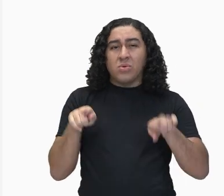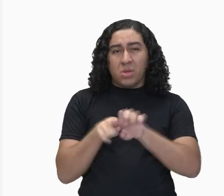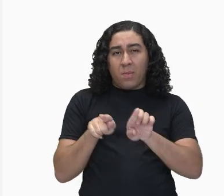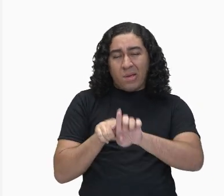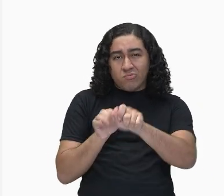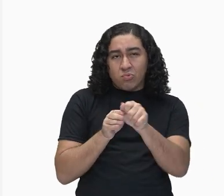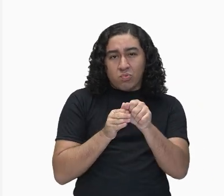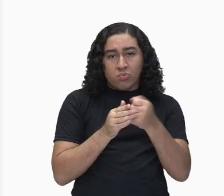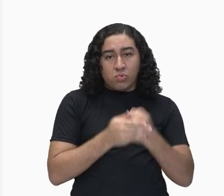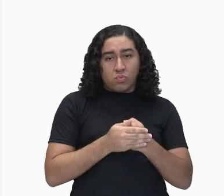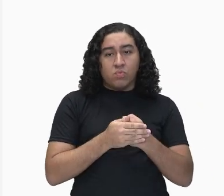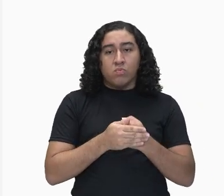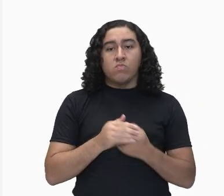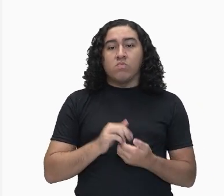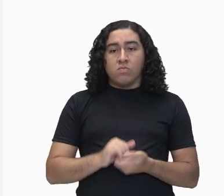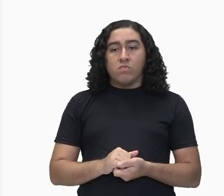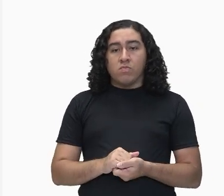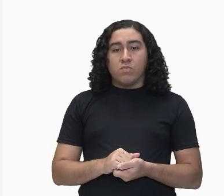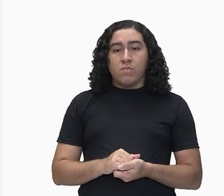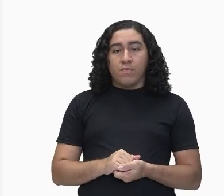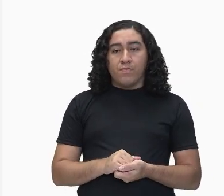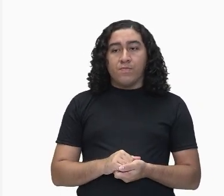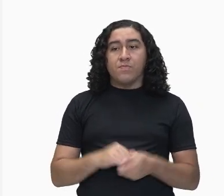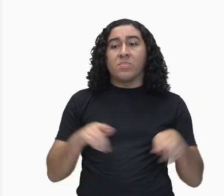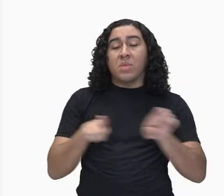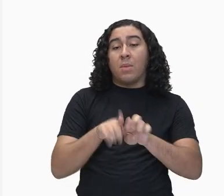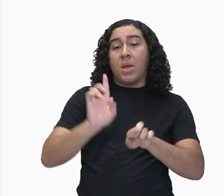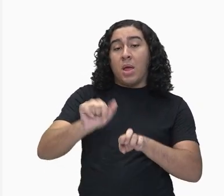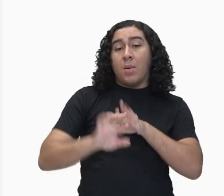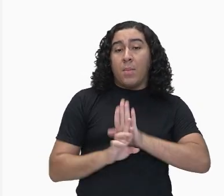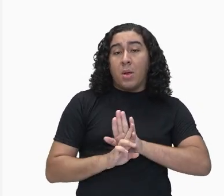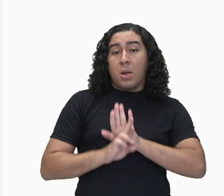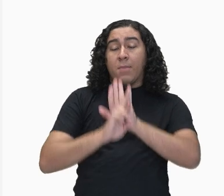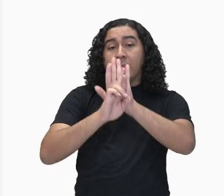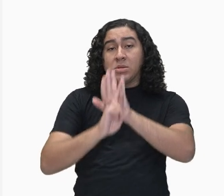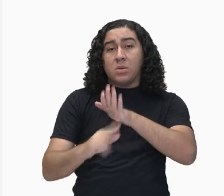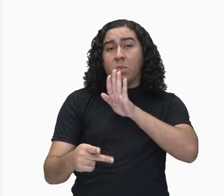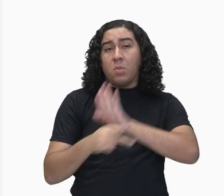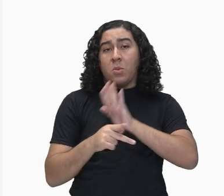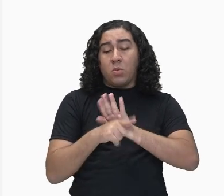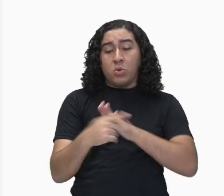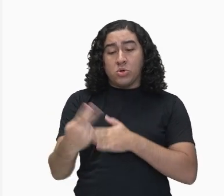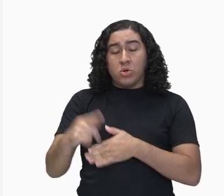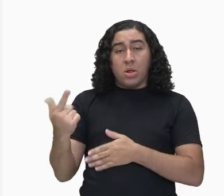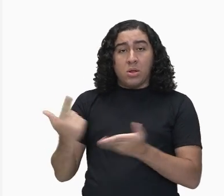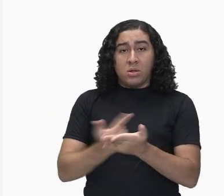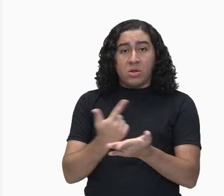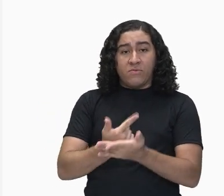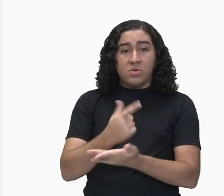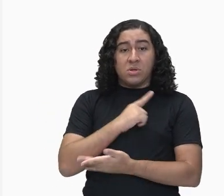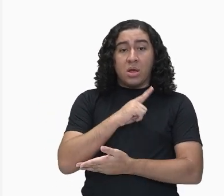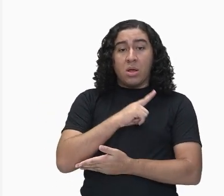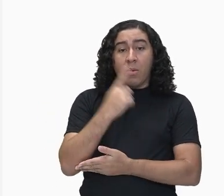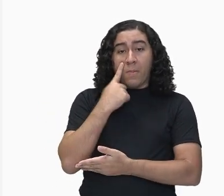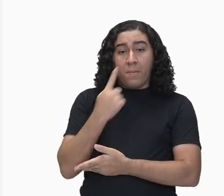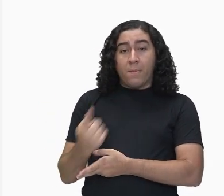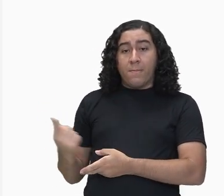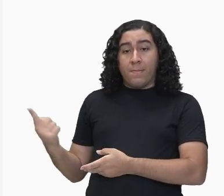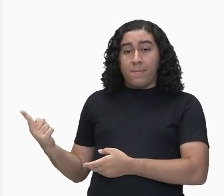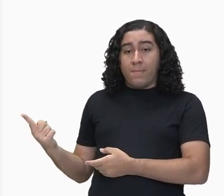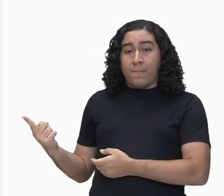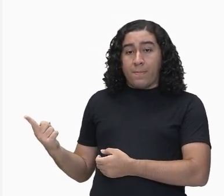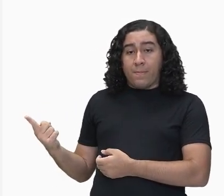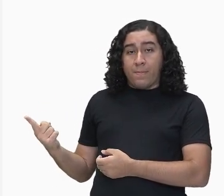sombrio. E uma grande representação de suas obras está a Lira dos 20